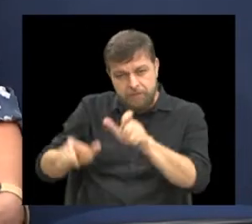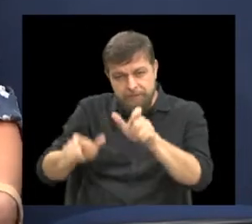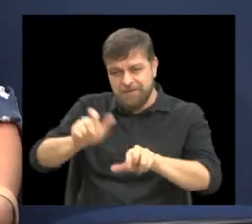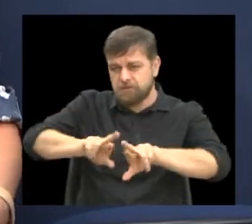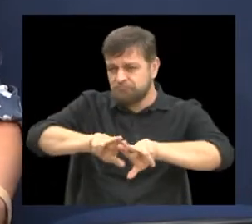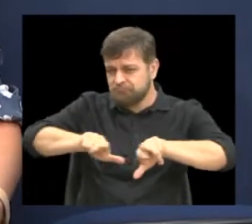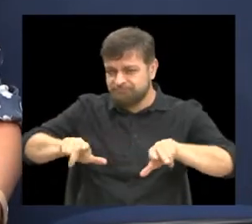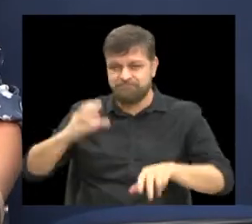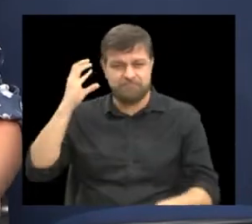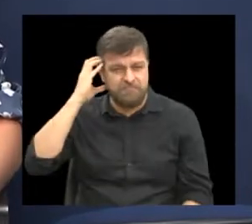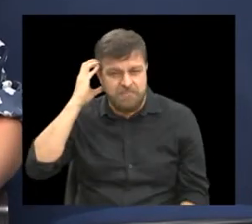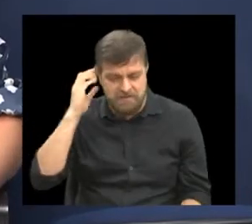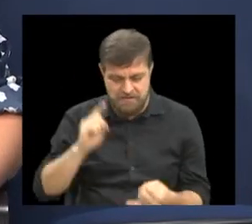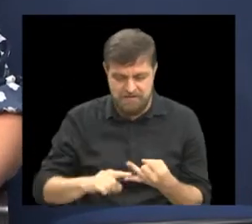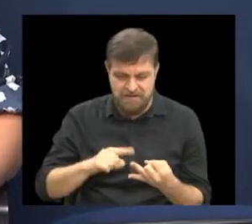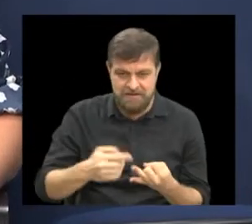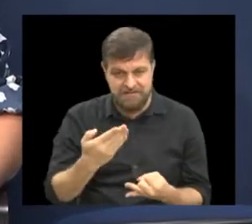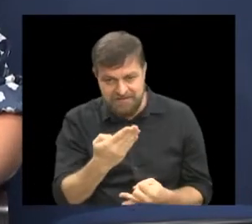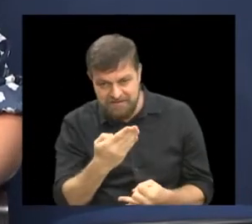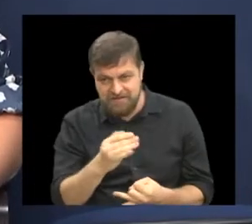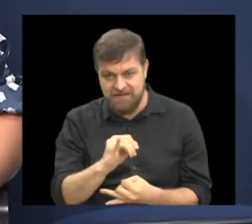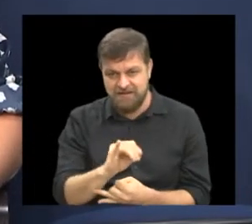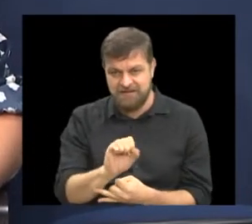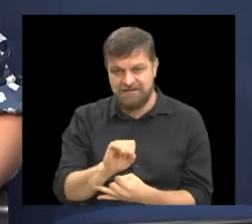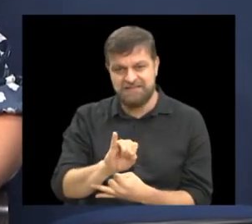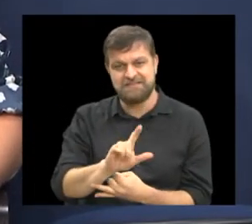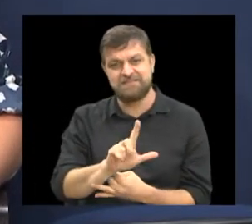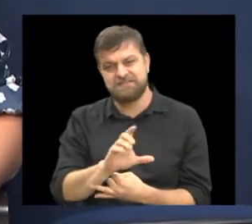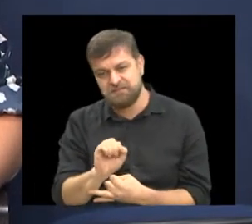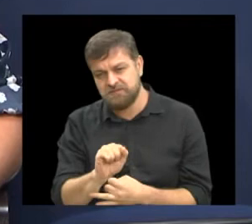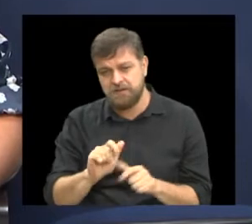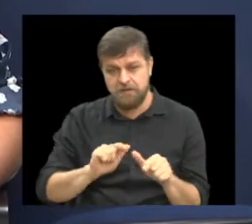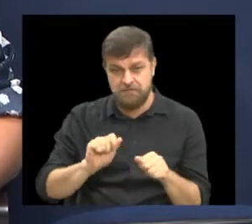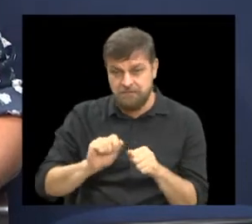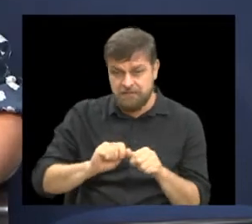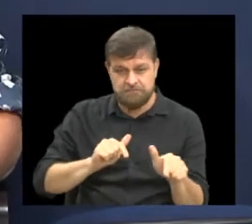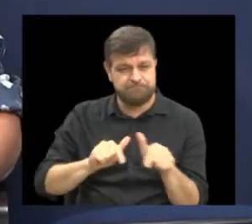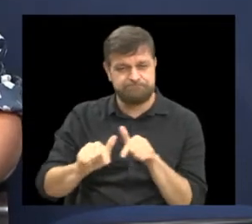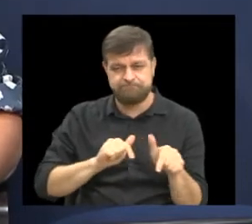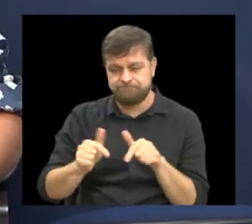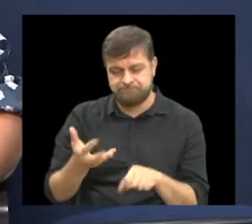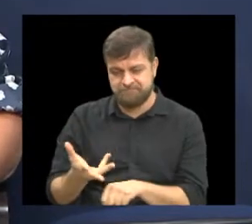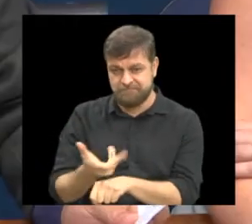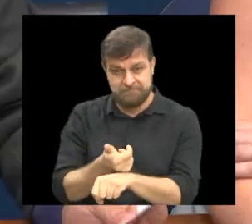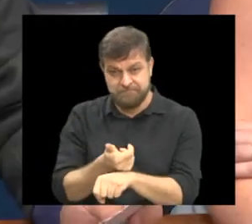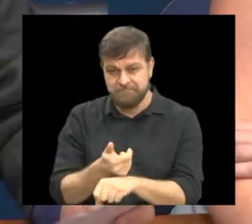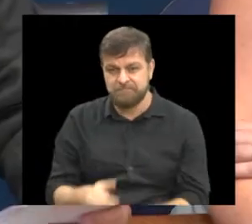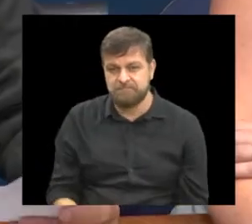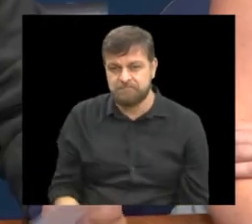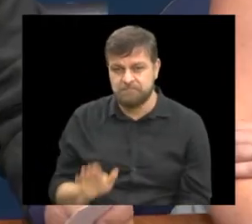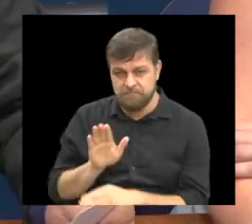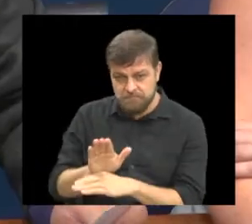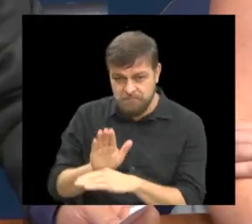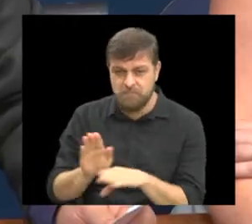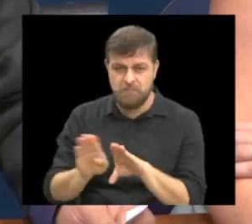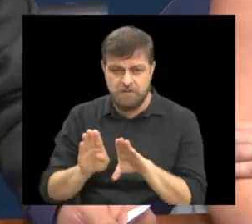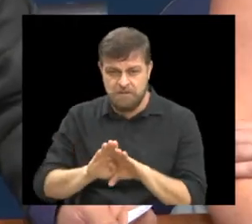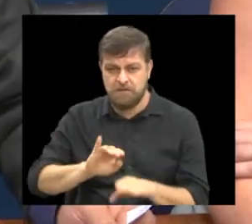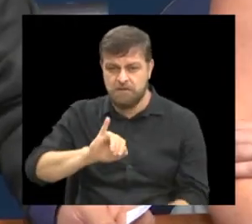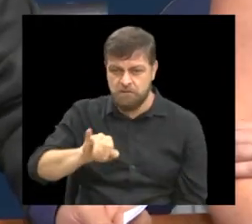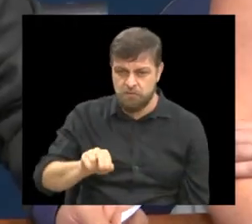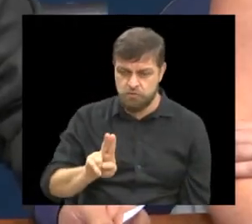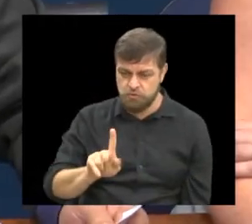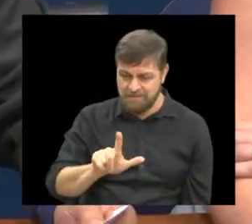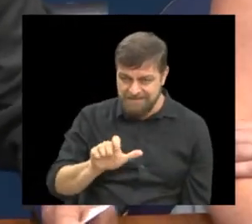várias Cris, várias Isilda, que faz esse serviço aqui. A Juliana, também tem várias,